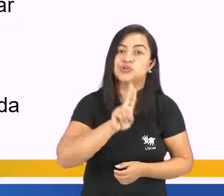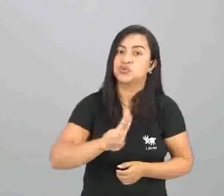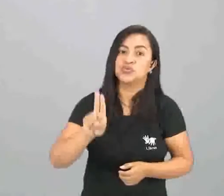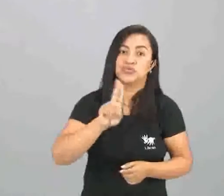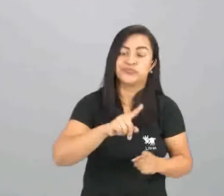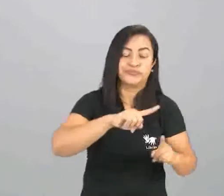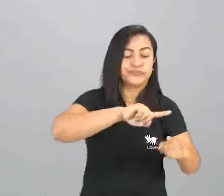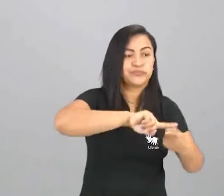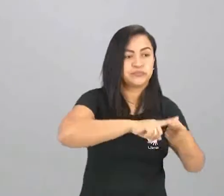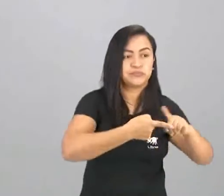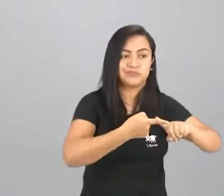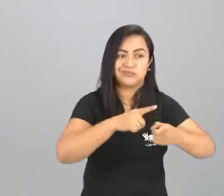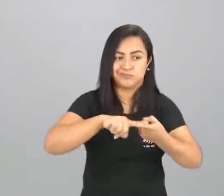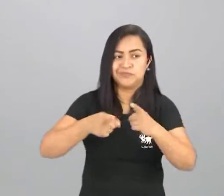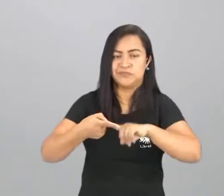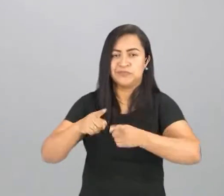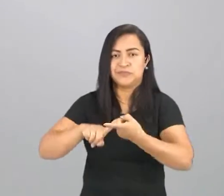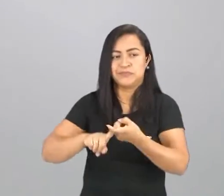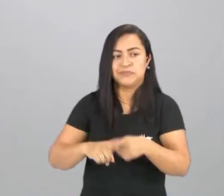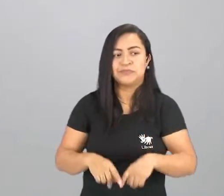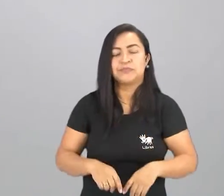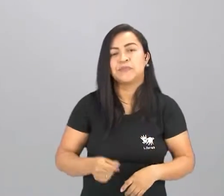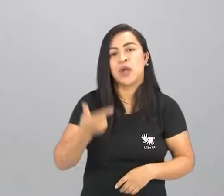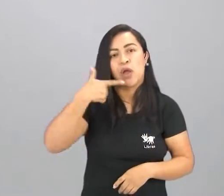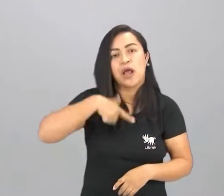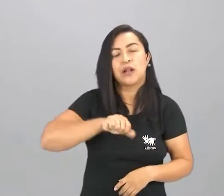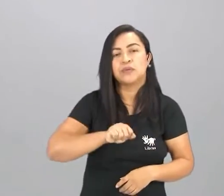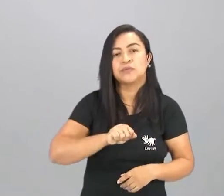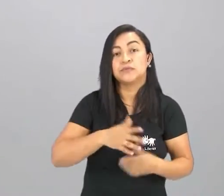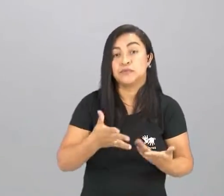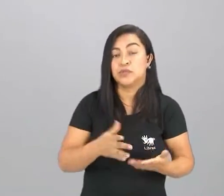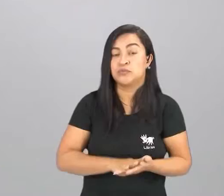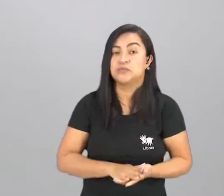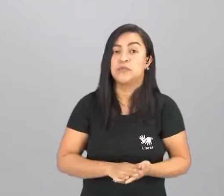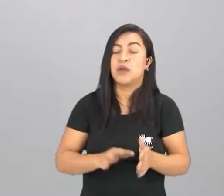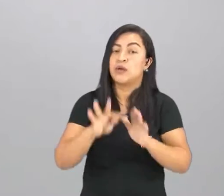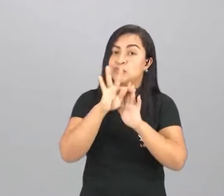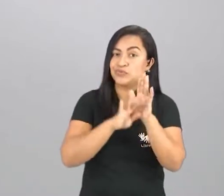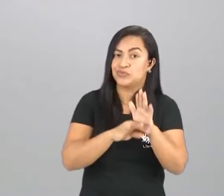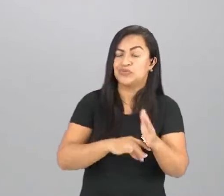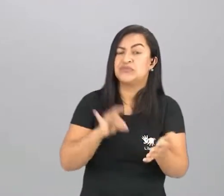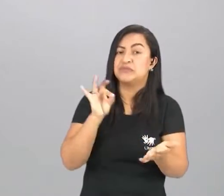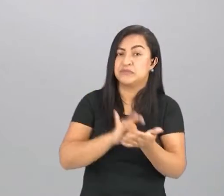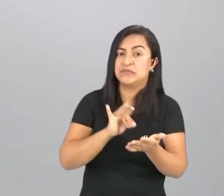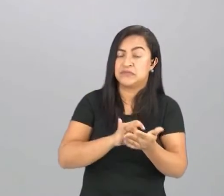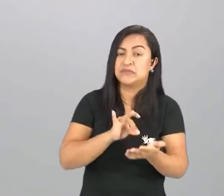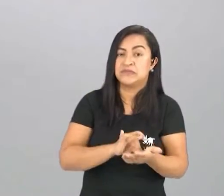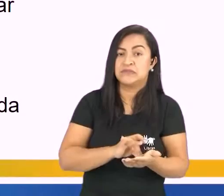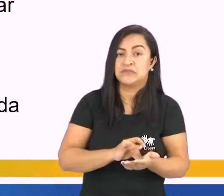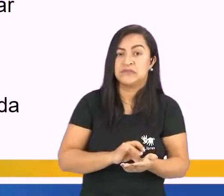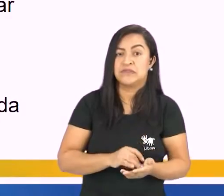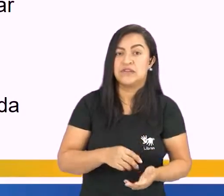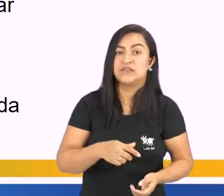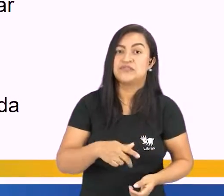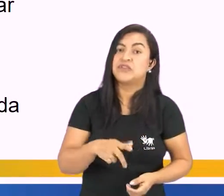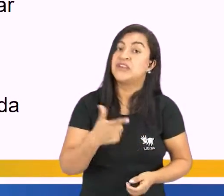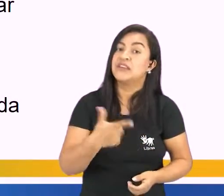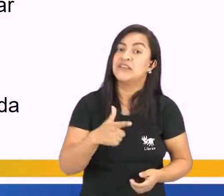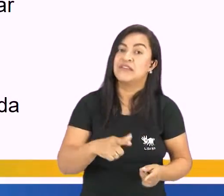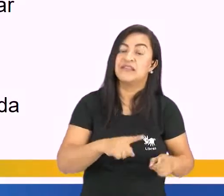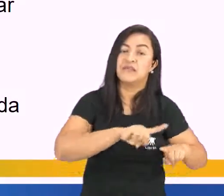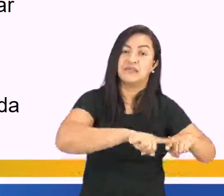texto, um tipo textual que fala realmente o que está acontecendo, que diz a verdade, que não utiliza figuras de linguagem. São os